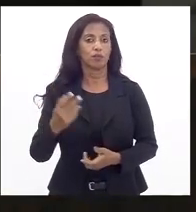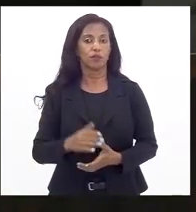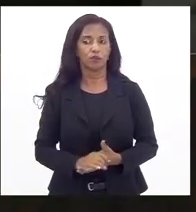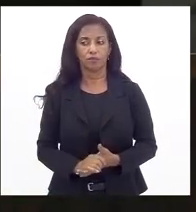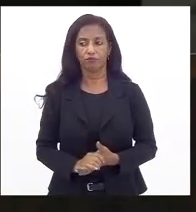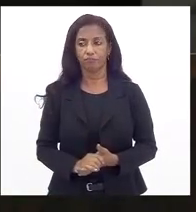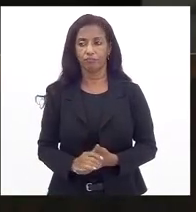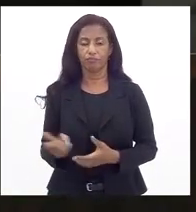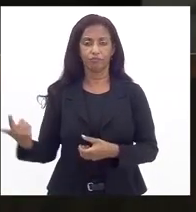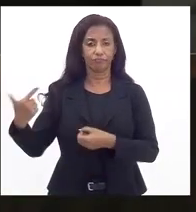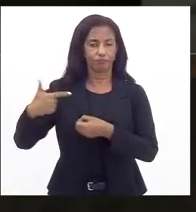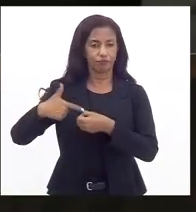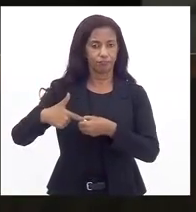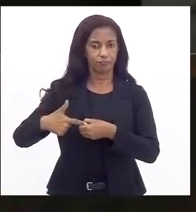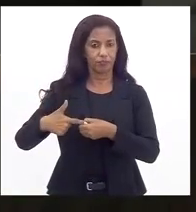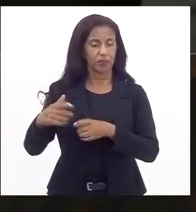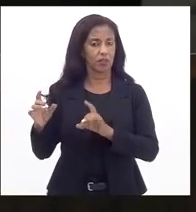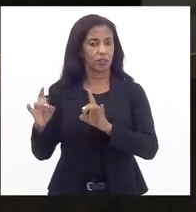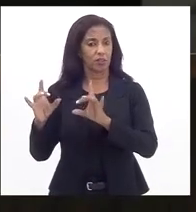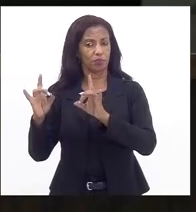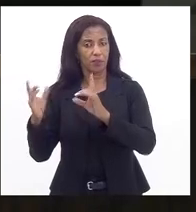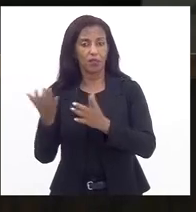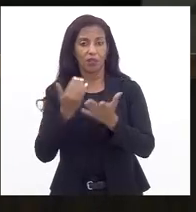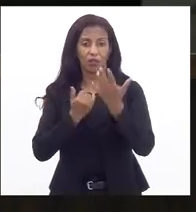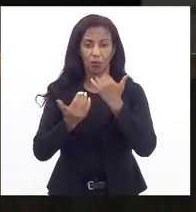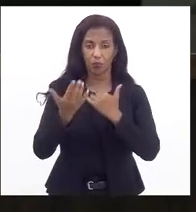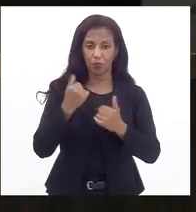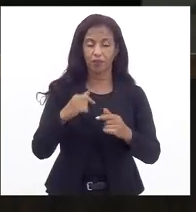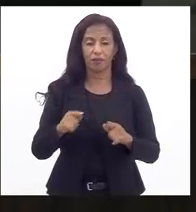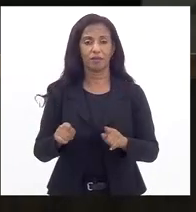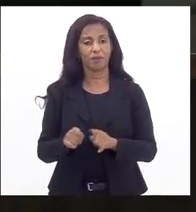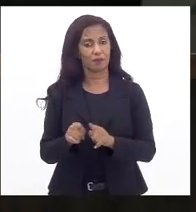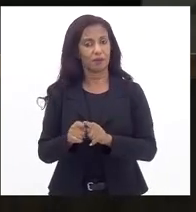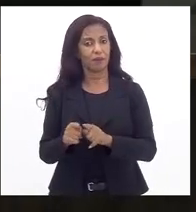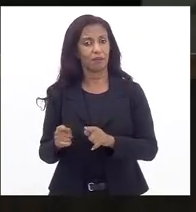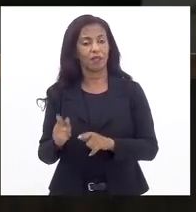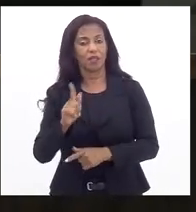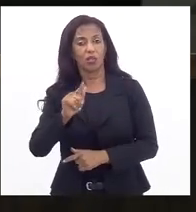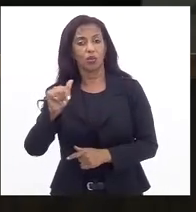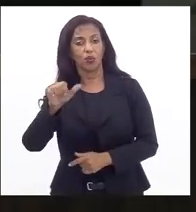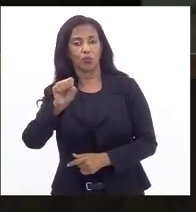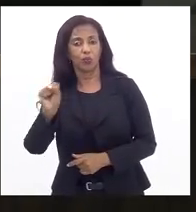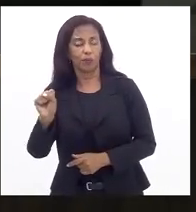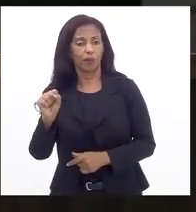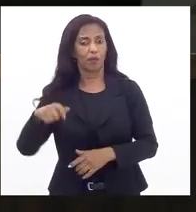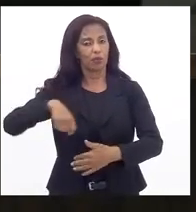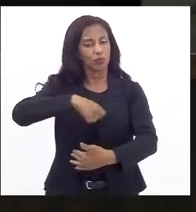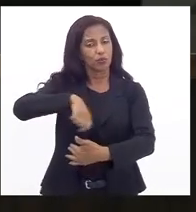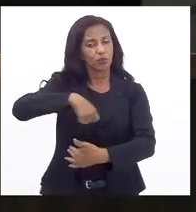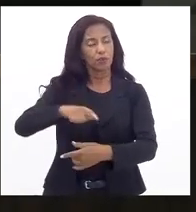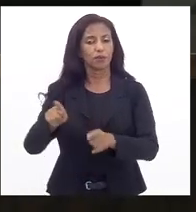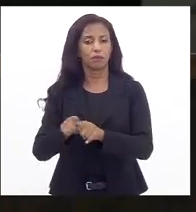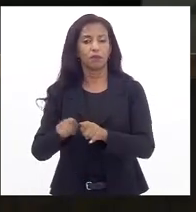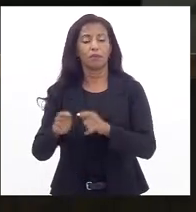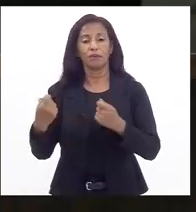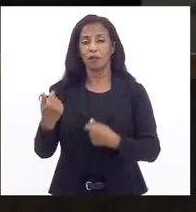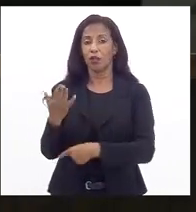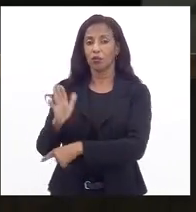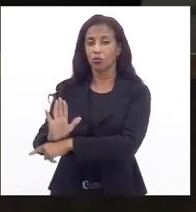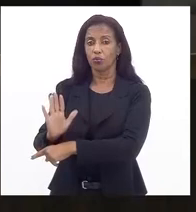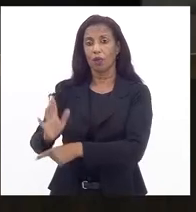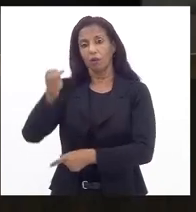de combustíveis em especial dos alimentos e do gás de cozinha e se ajudar para que os